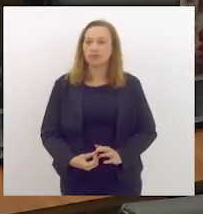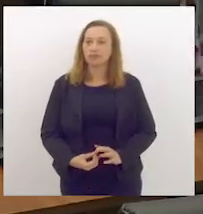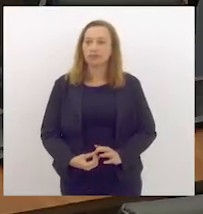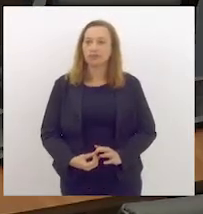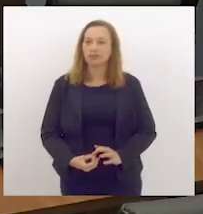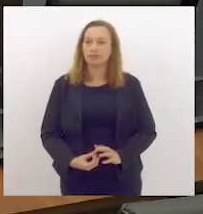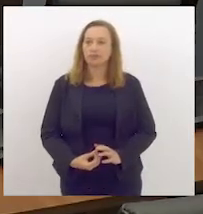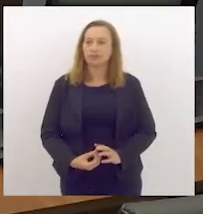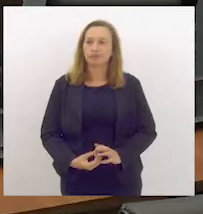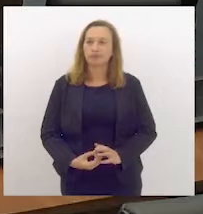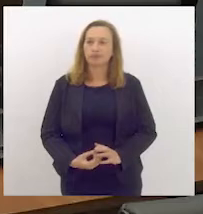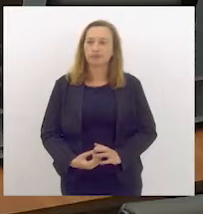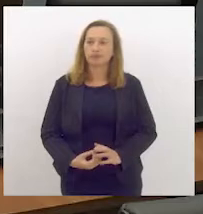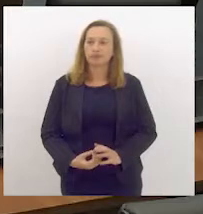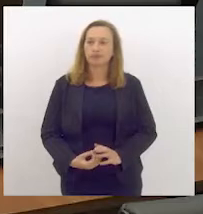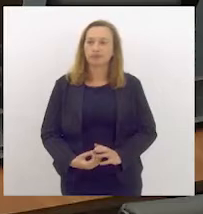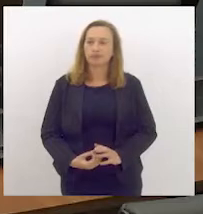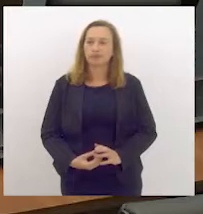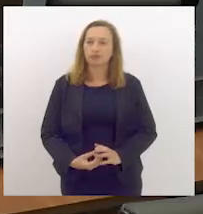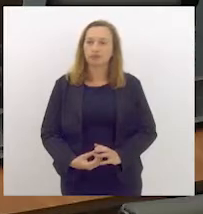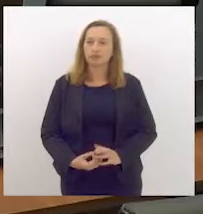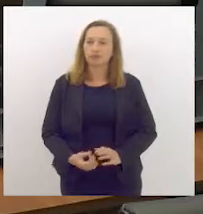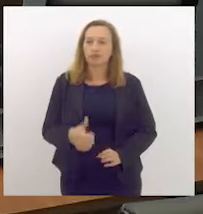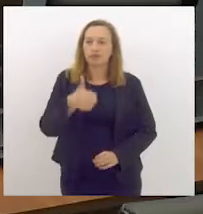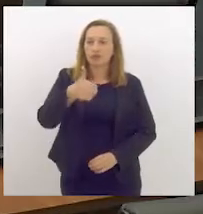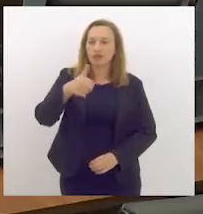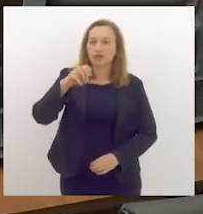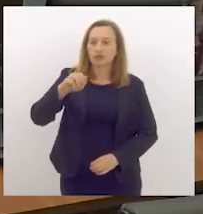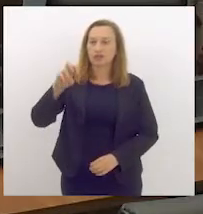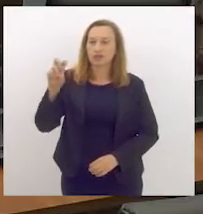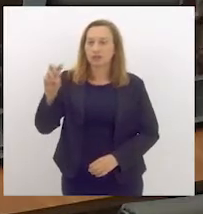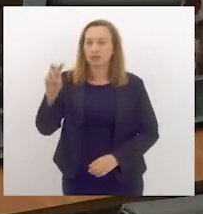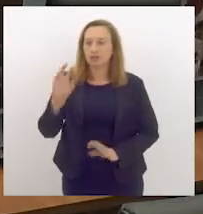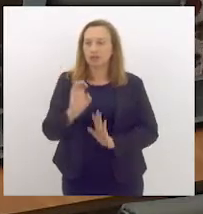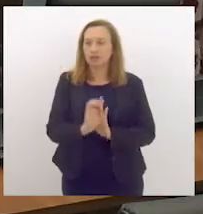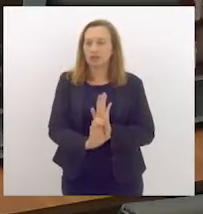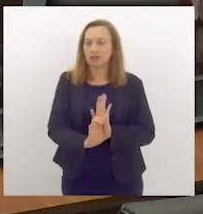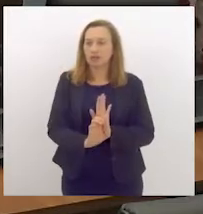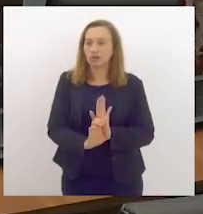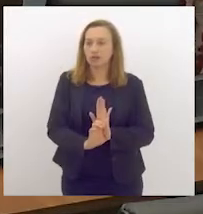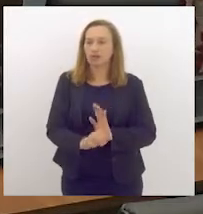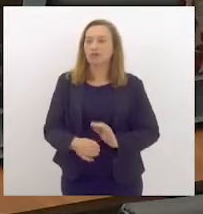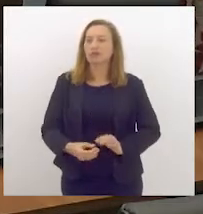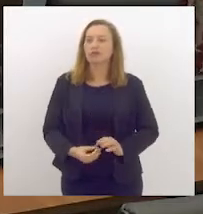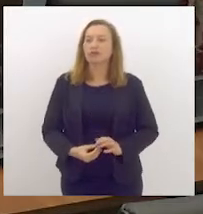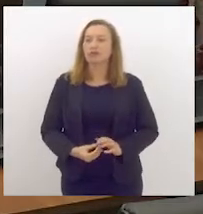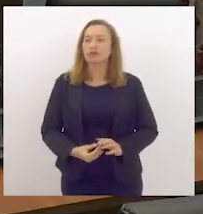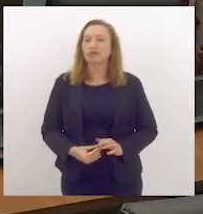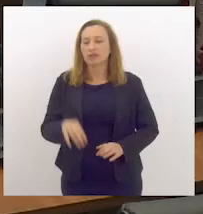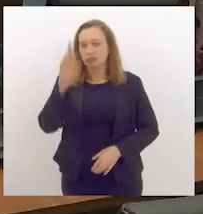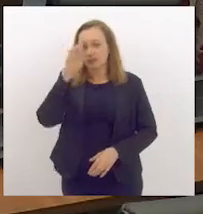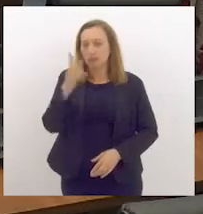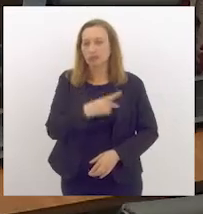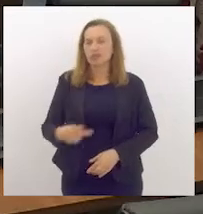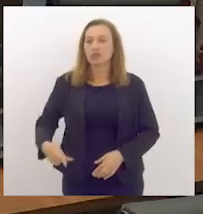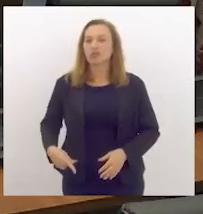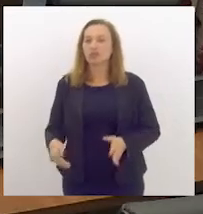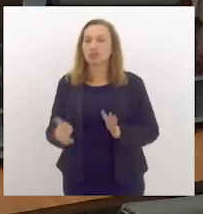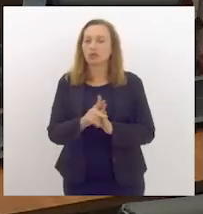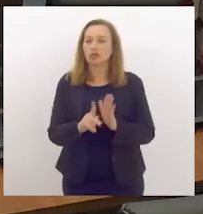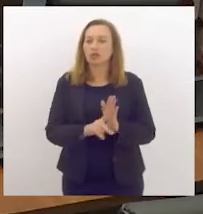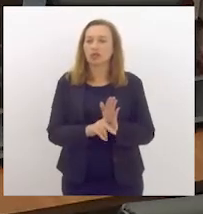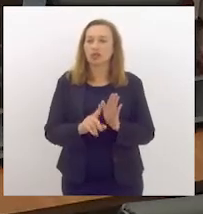e tem 105 emendas a 104 Presidente projeto de